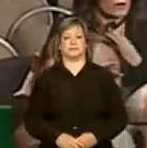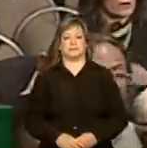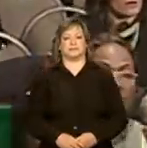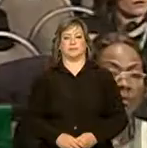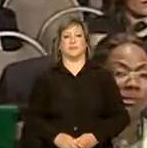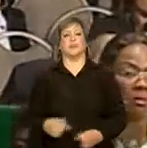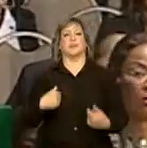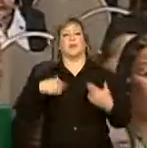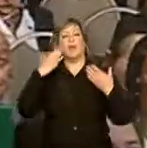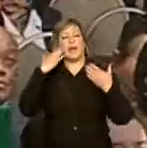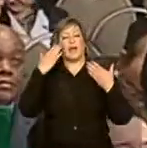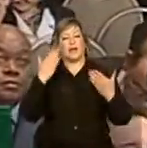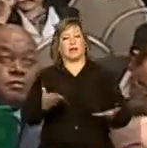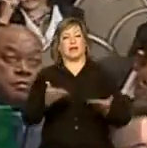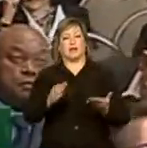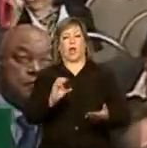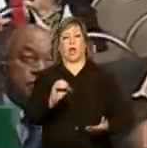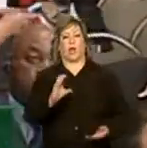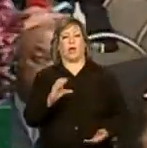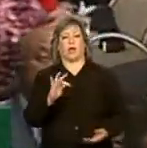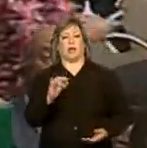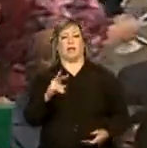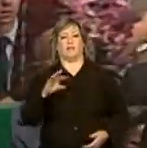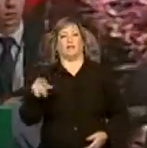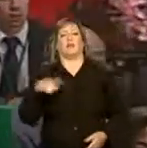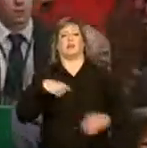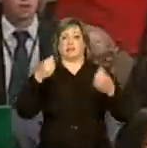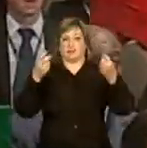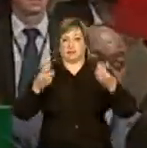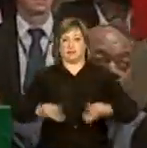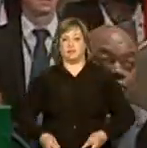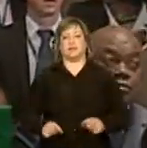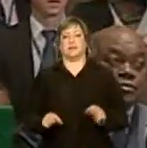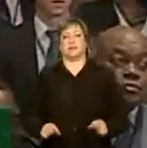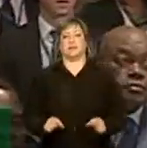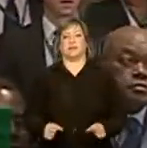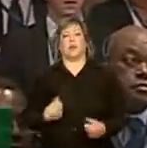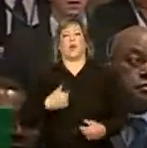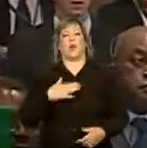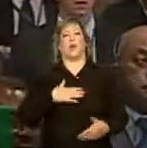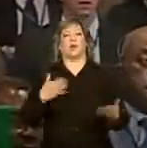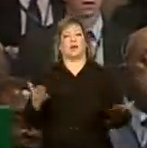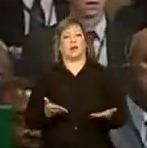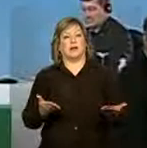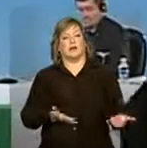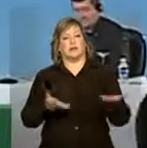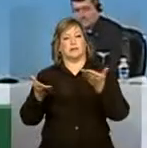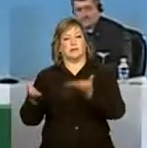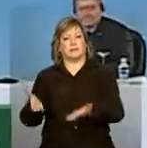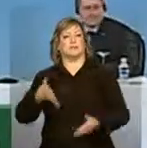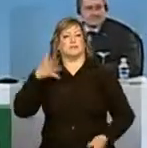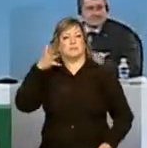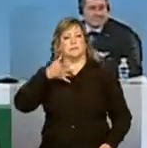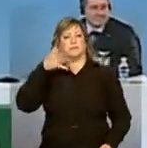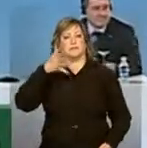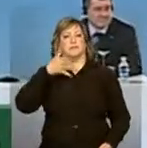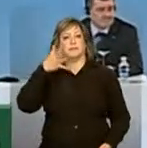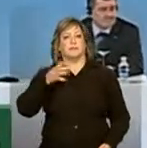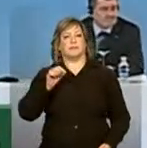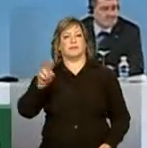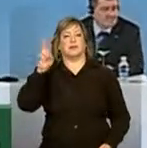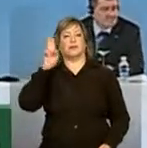Eu agradeço ao senhor Octavio Carvajal por suas palavras e eu gostaria de passar a palavra